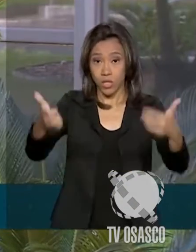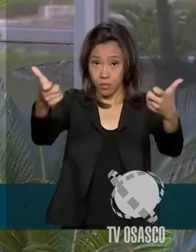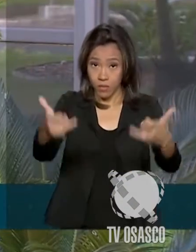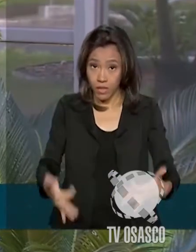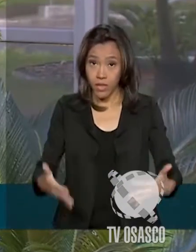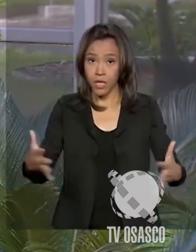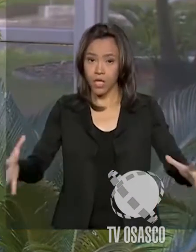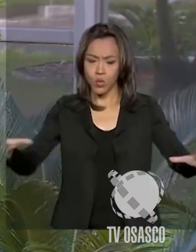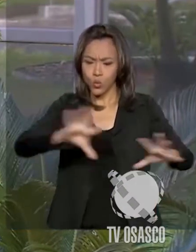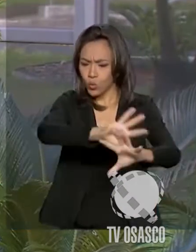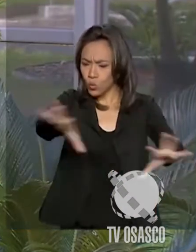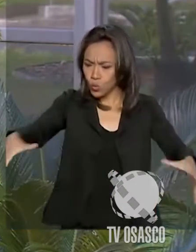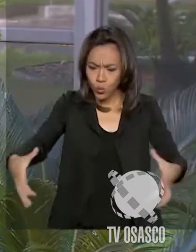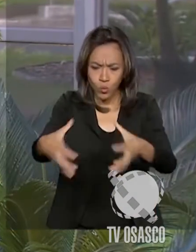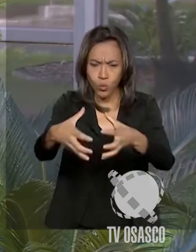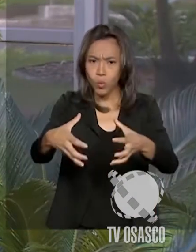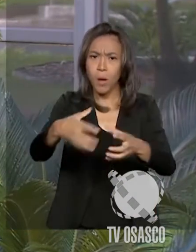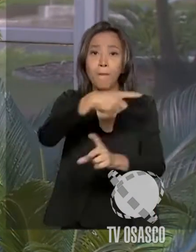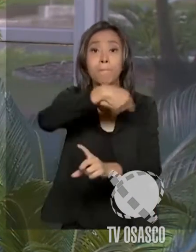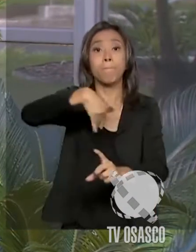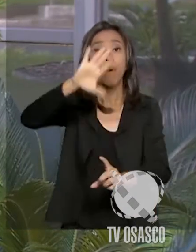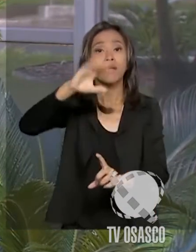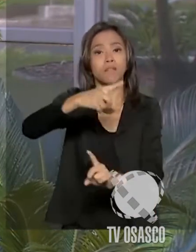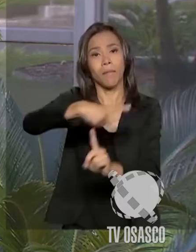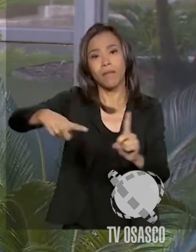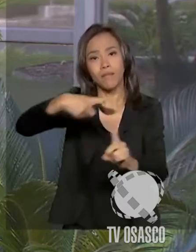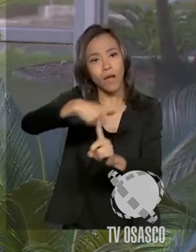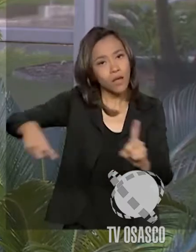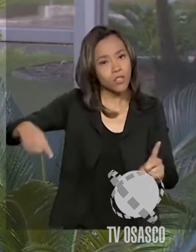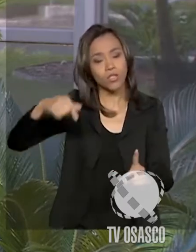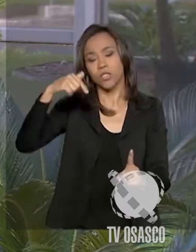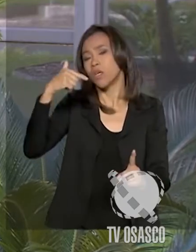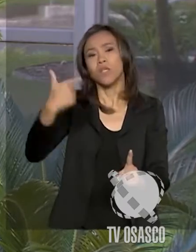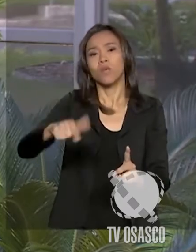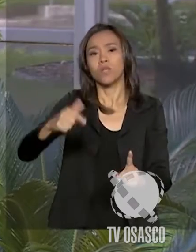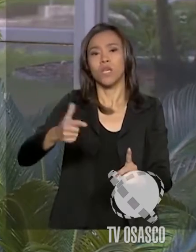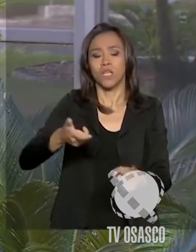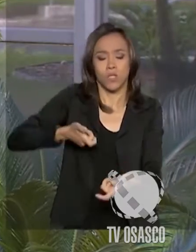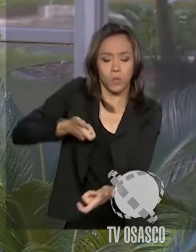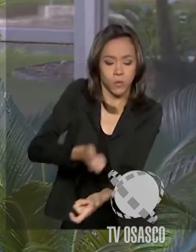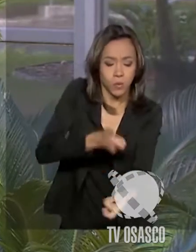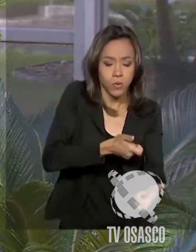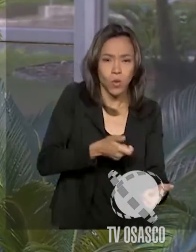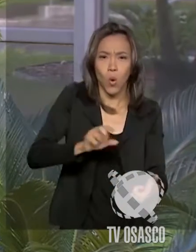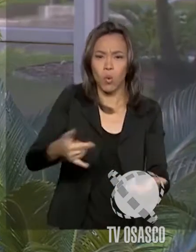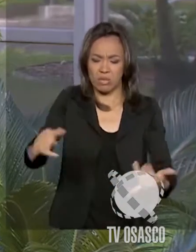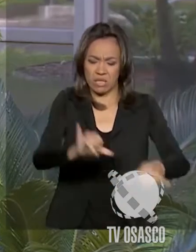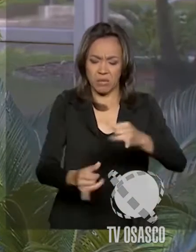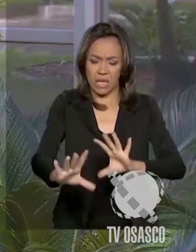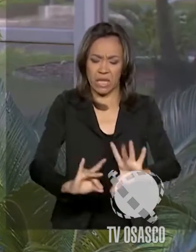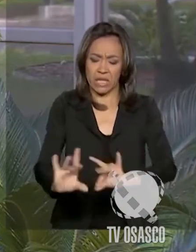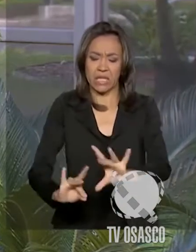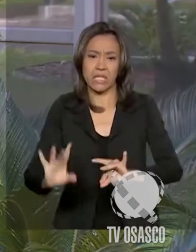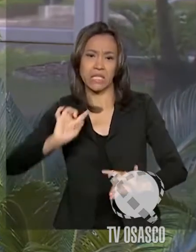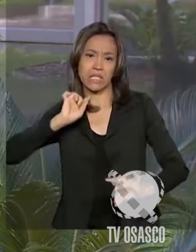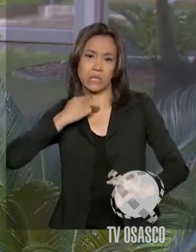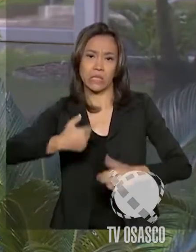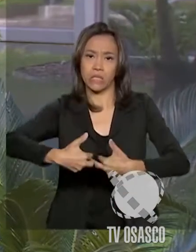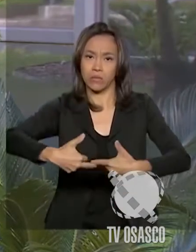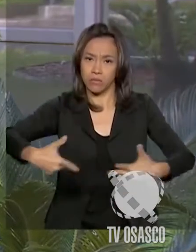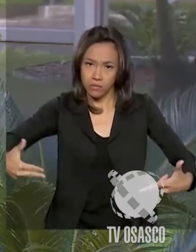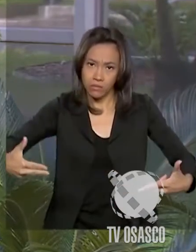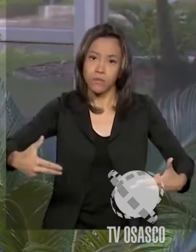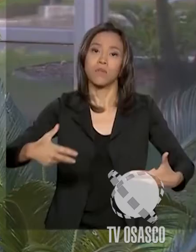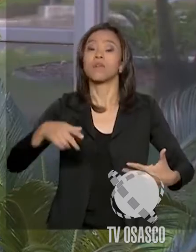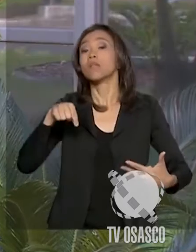analisados, mais da metade não apresentou nenhum resíduo de agrotóxico ou substância contaminante. Os resultados da pesquisa se